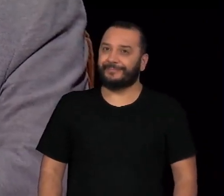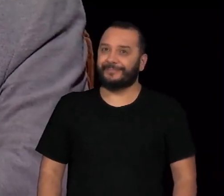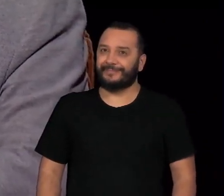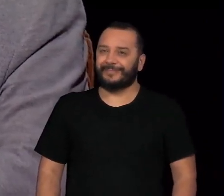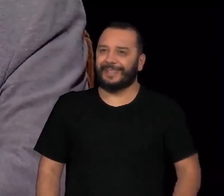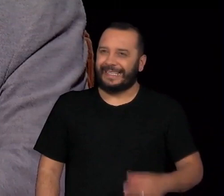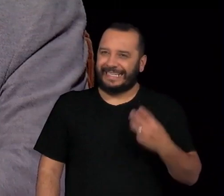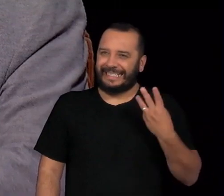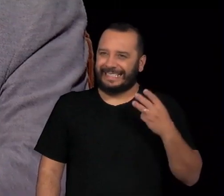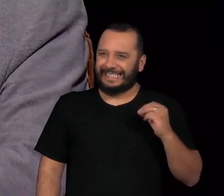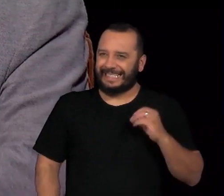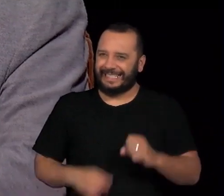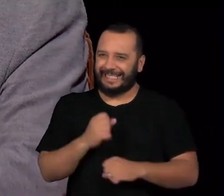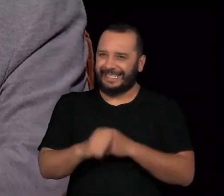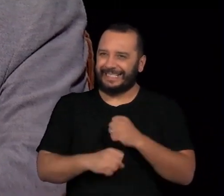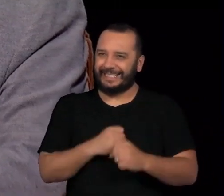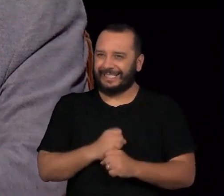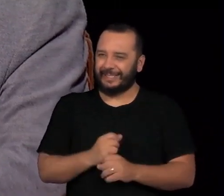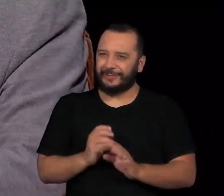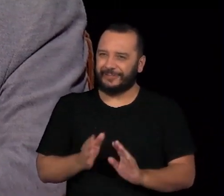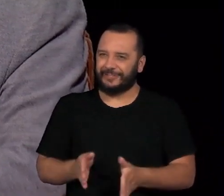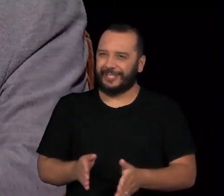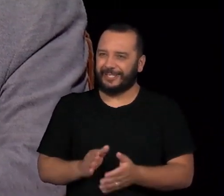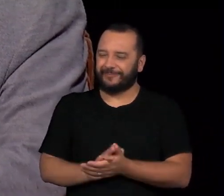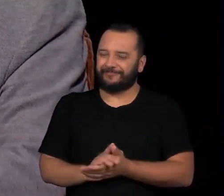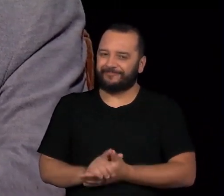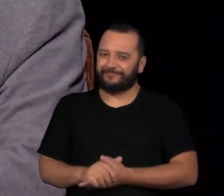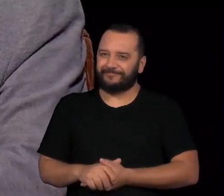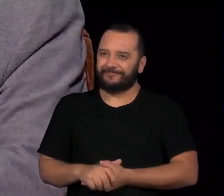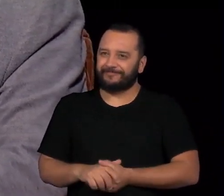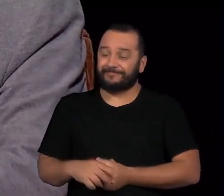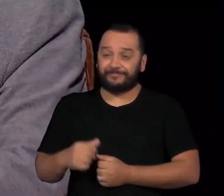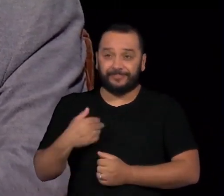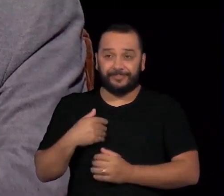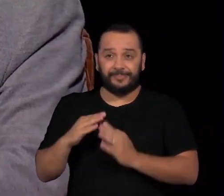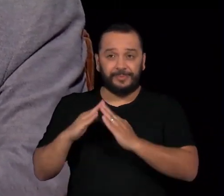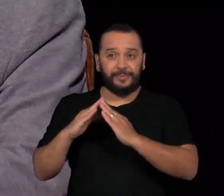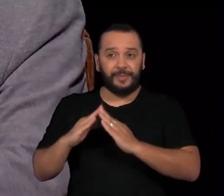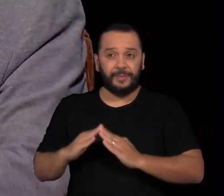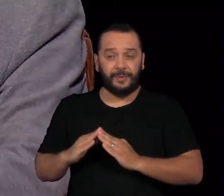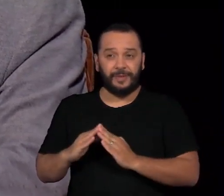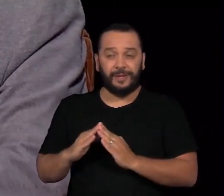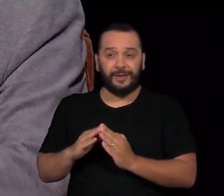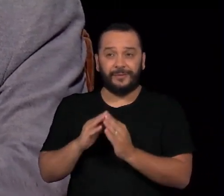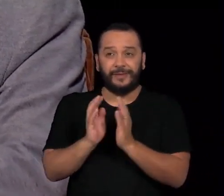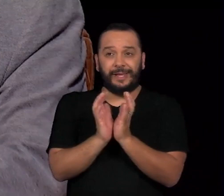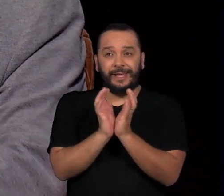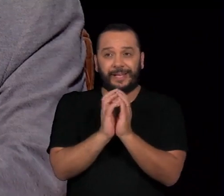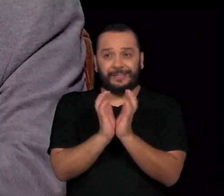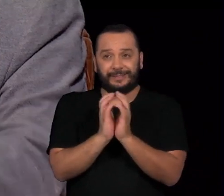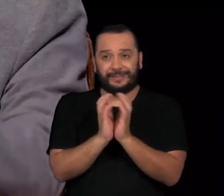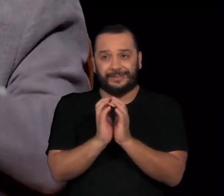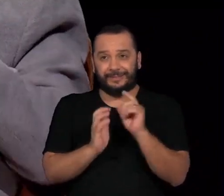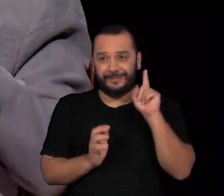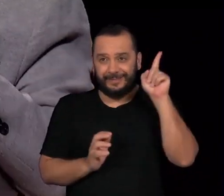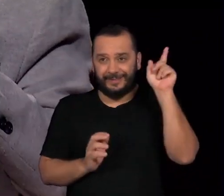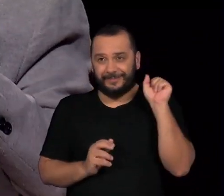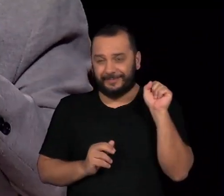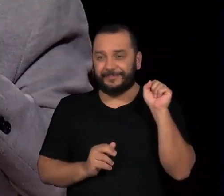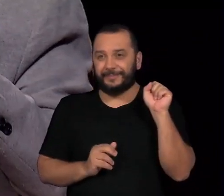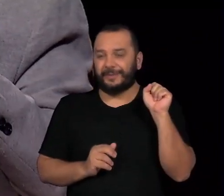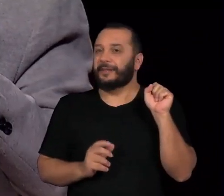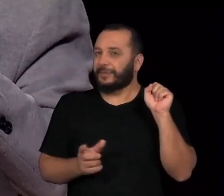30 anos não é quando eu morava em Recife eu eu adquiri